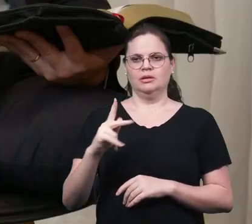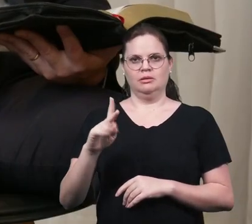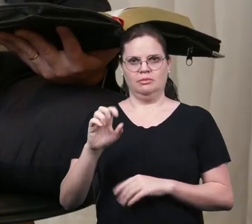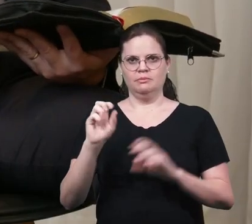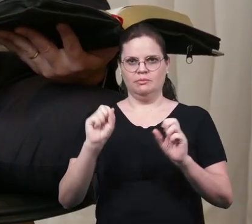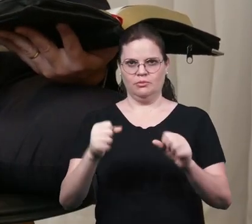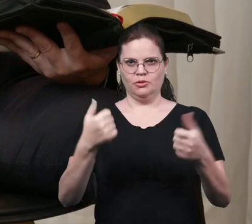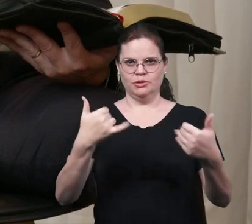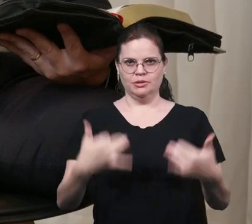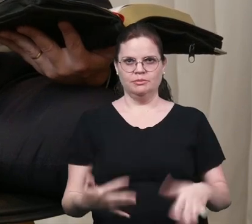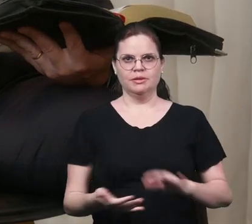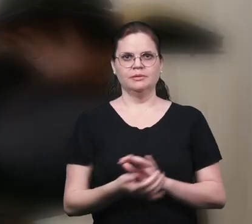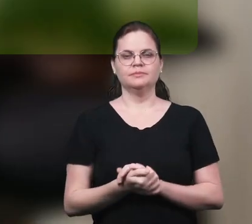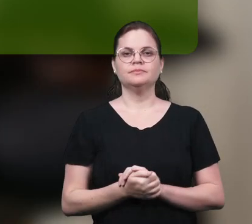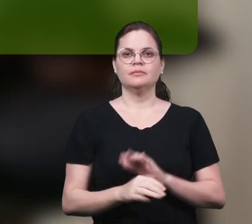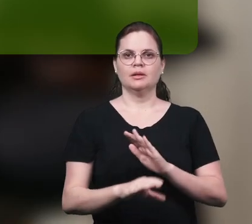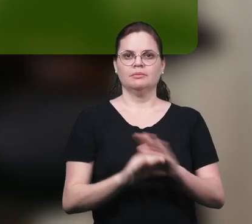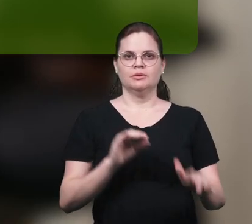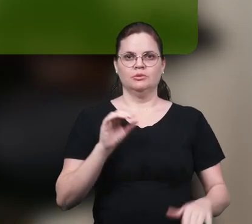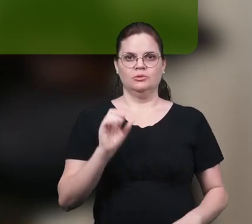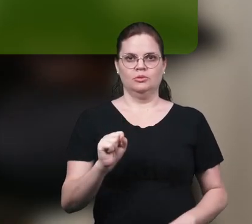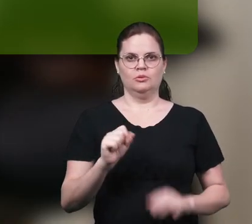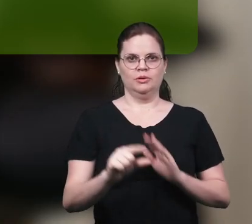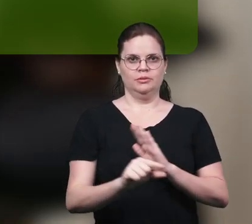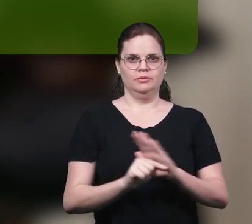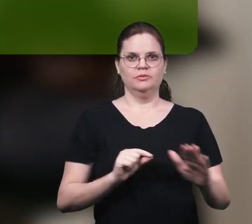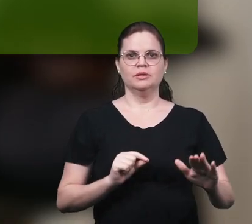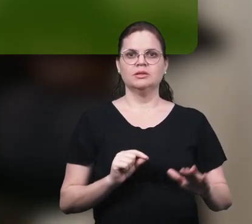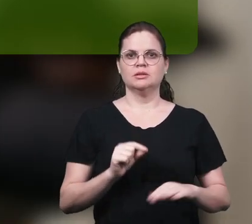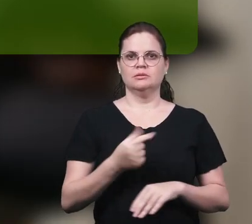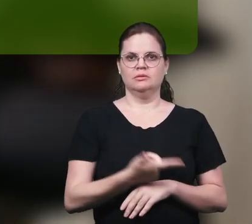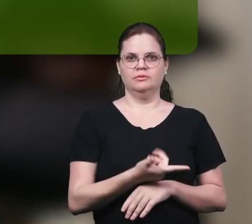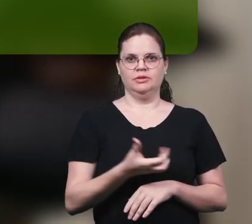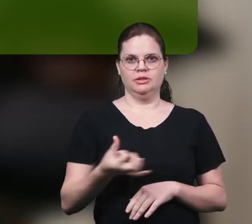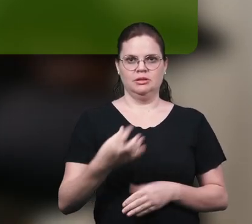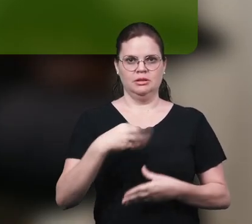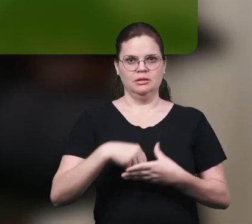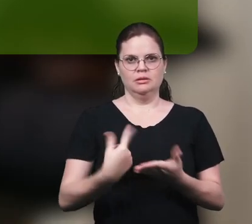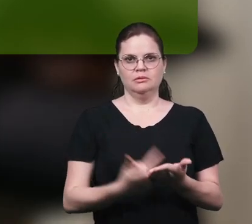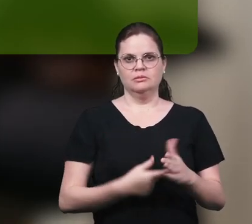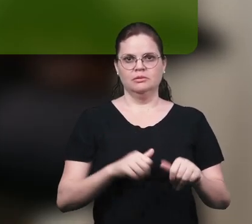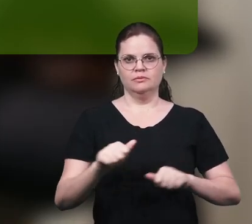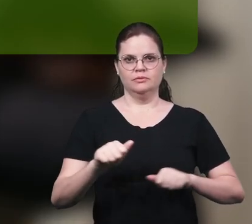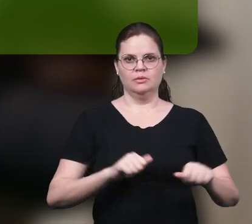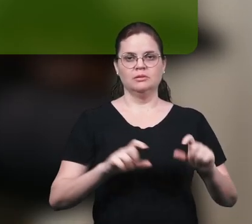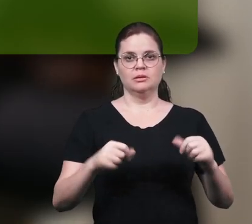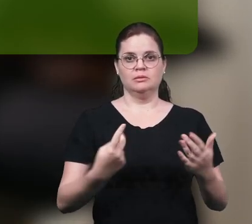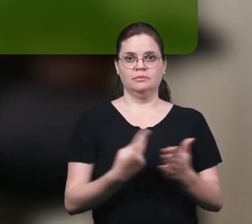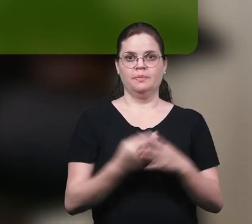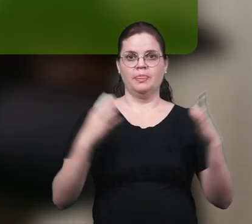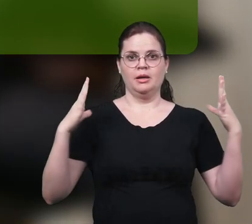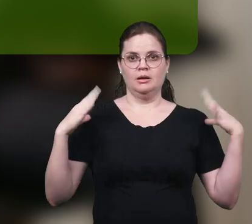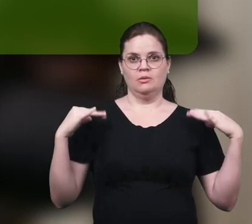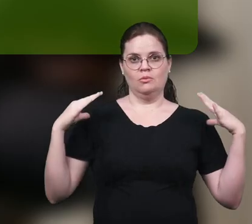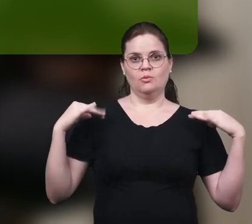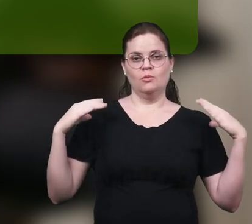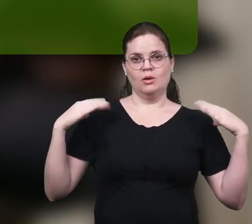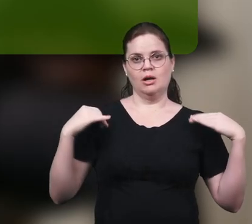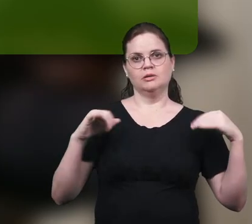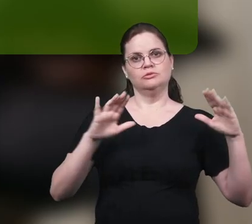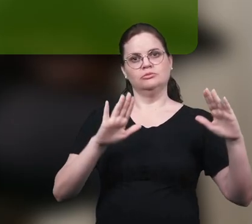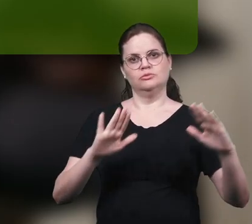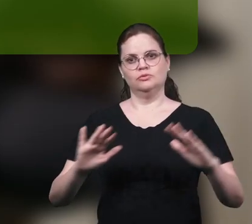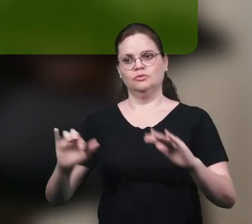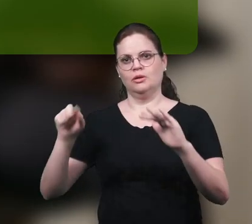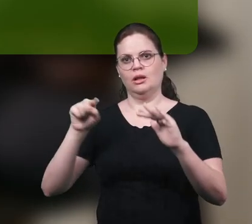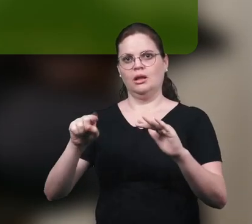relatasse. No capítulo 8 de Atos 26, a Bíblia ela relata que um anjo do Senhor apareceu a Filipe. E Filipe